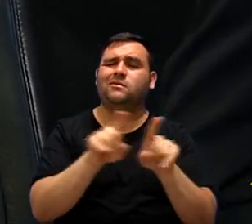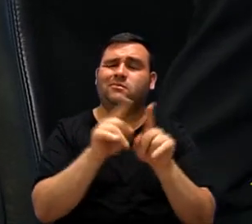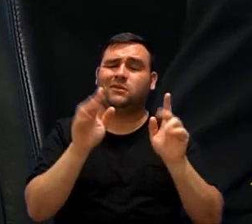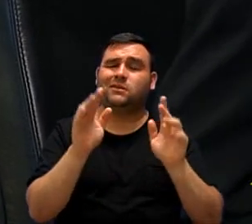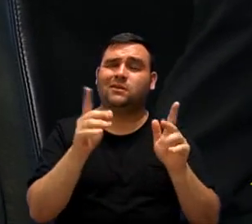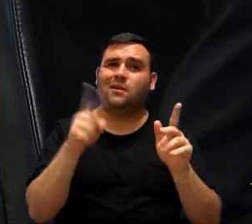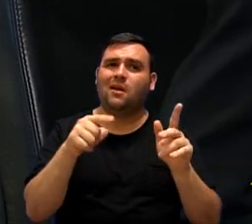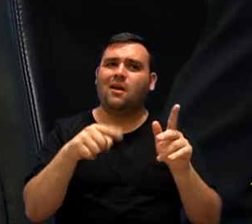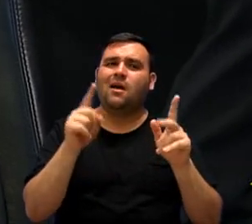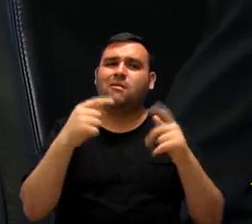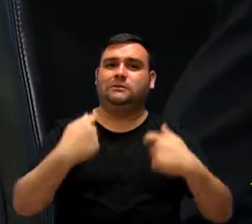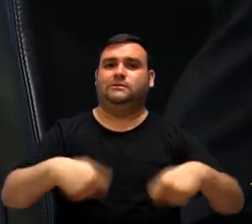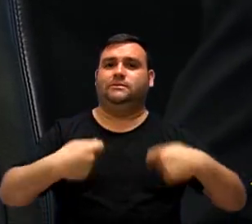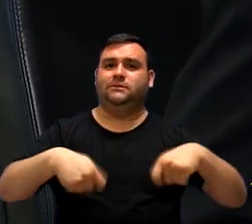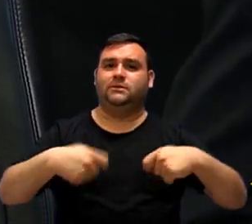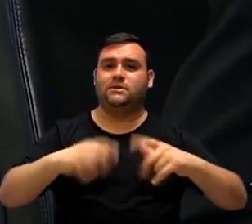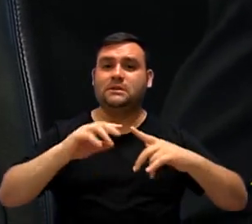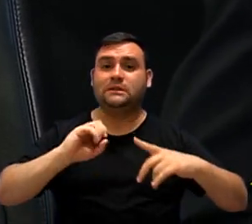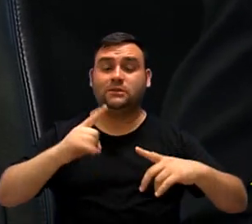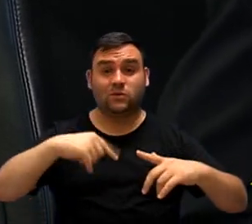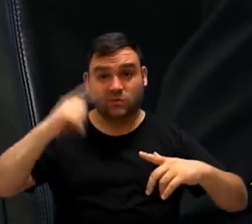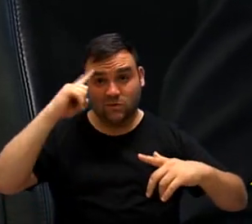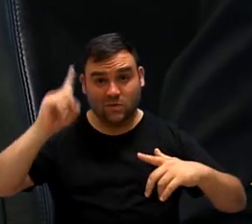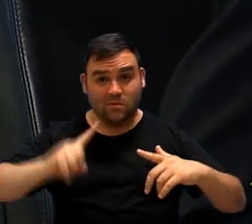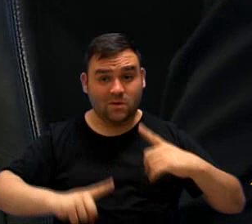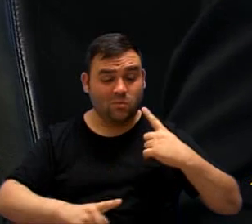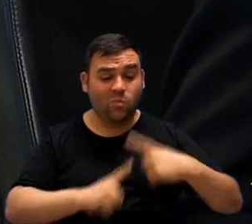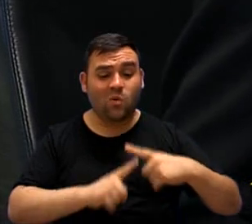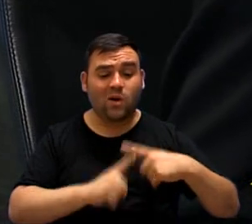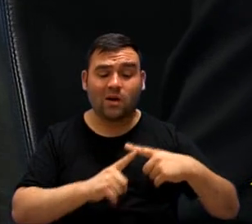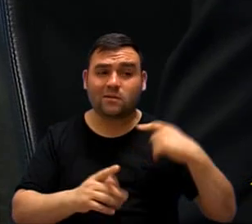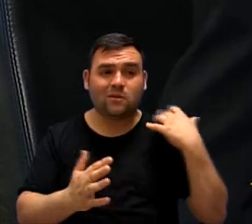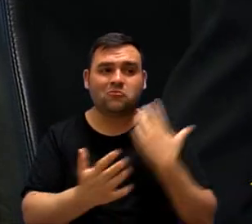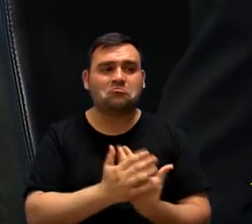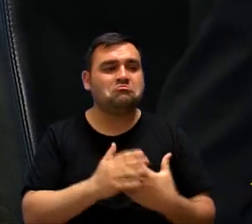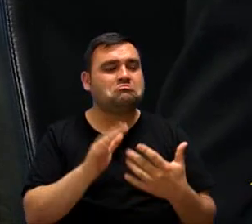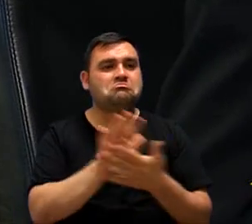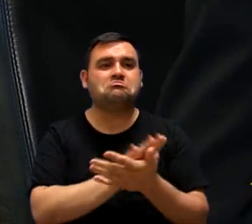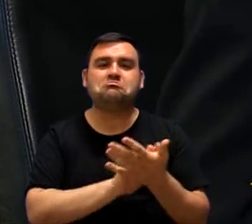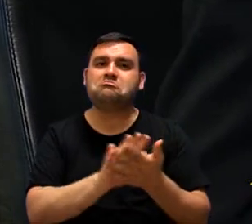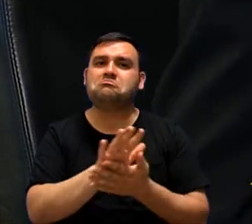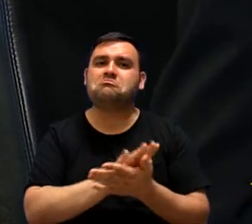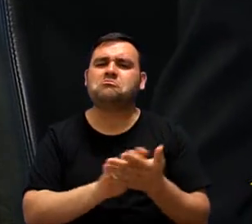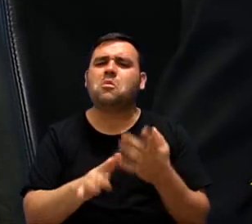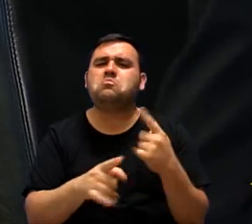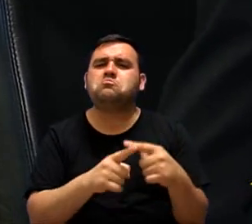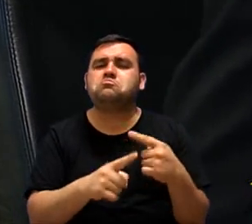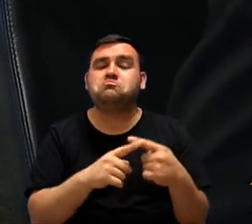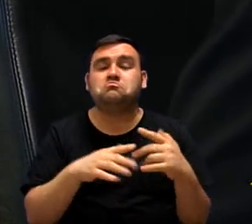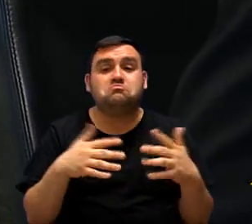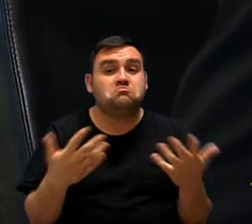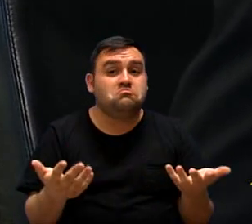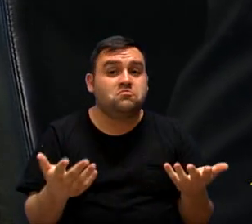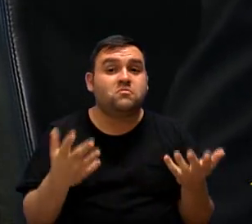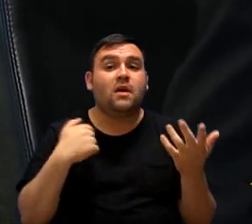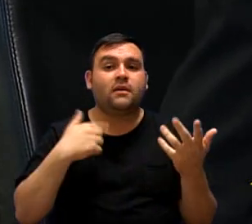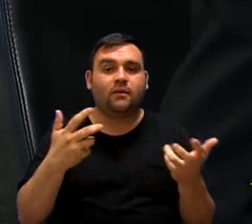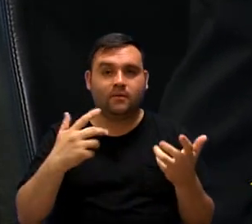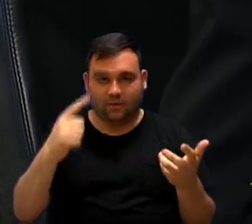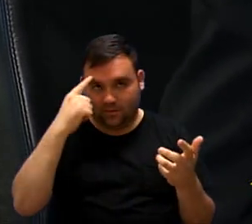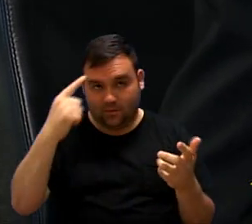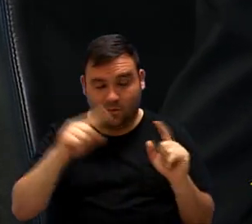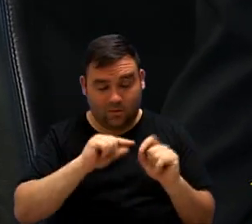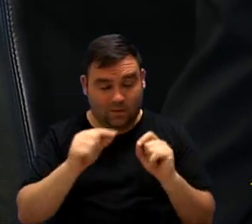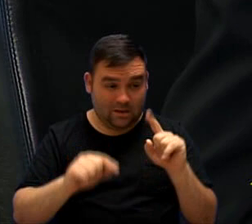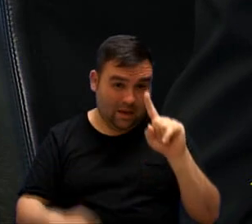aquela necessidade que nós não entendemos por que até hoje não foi feito. Mas eu só queria lembrar que